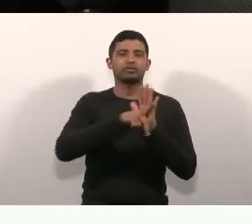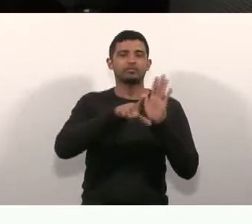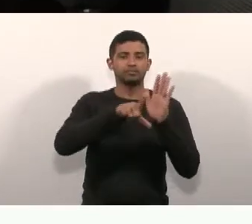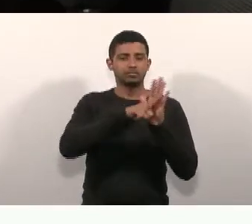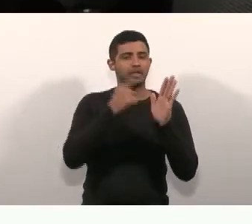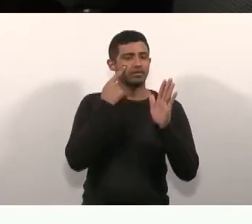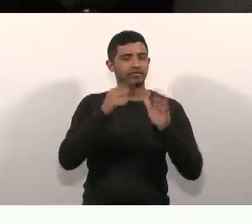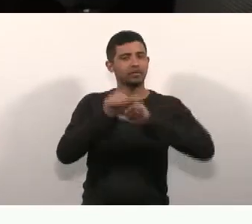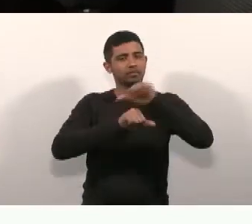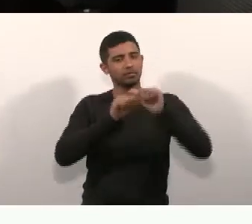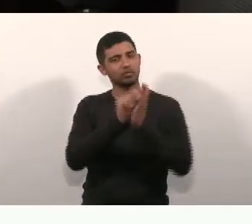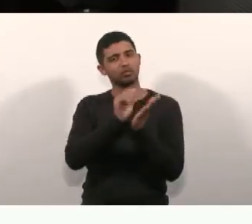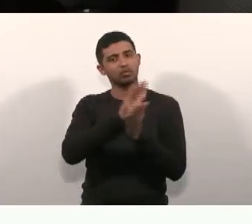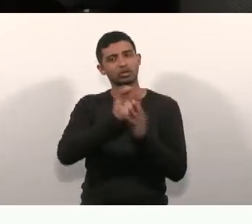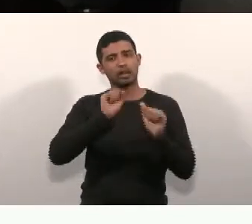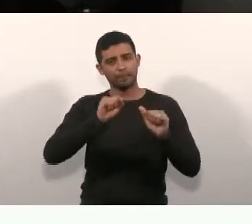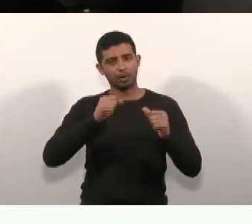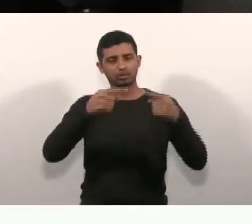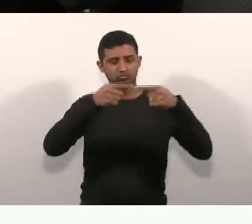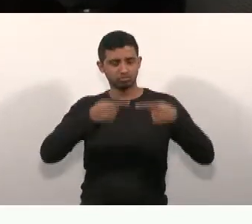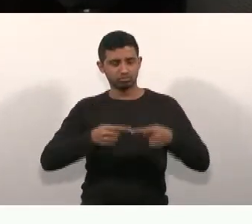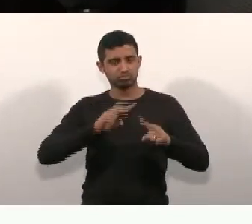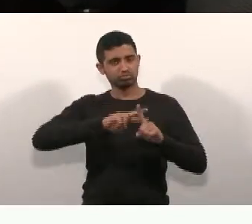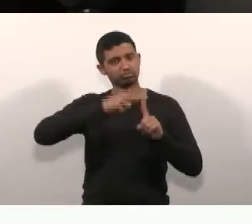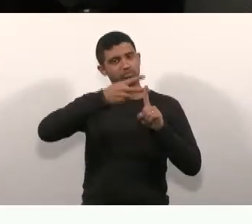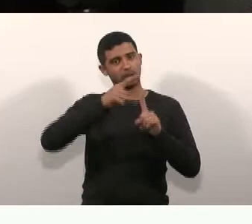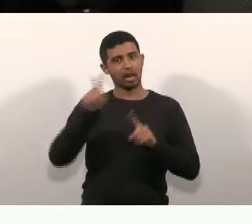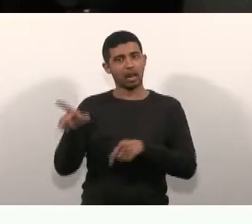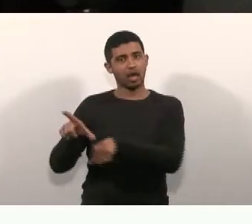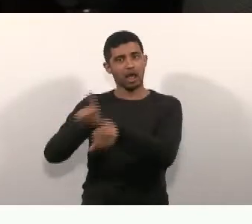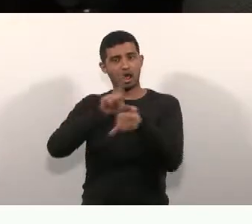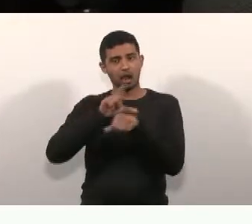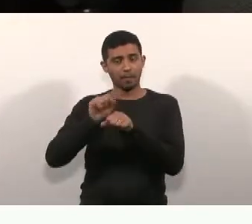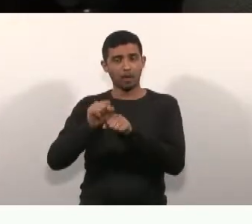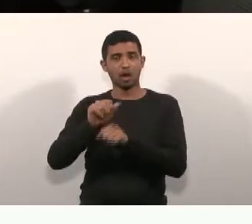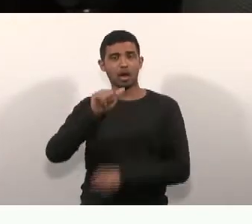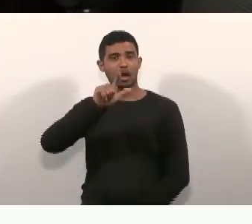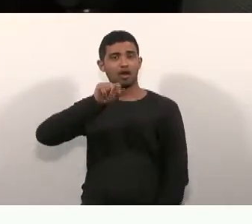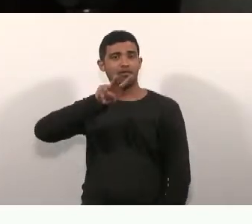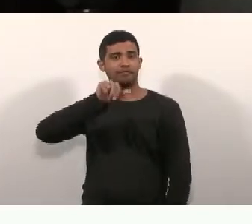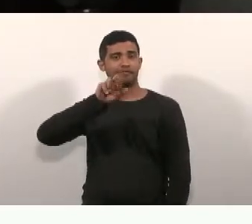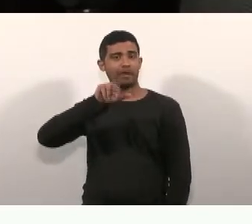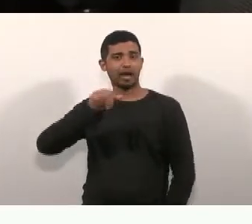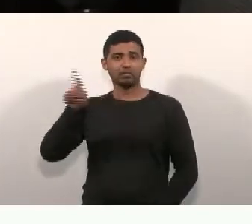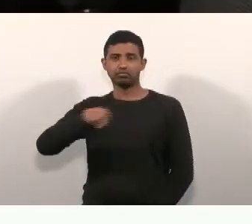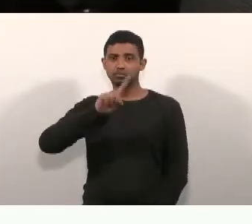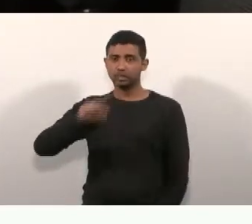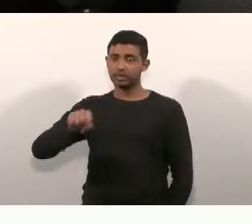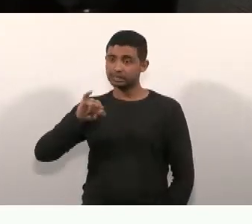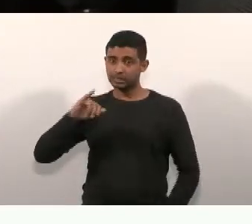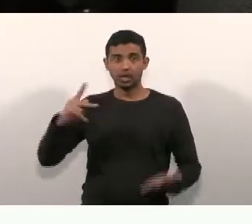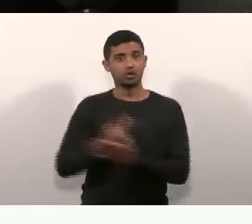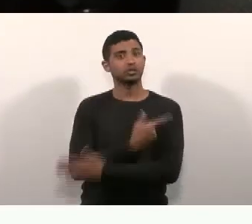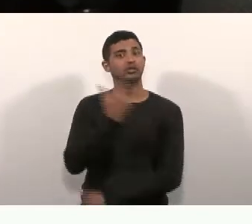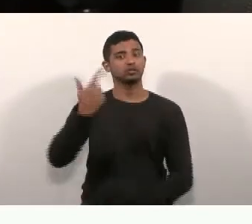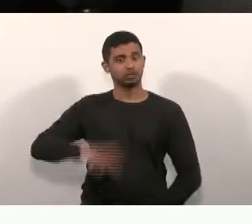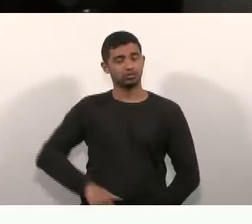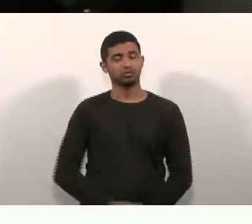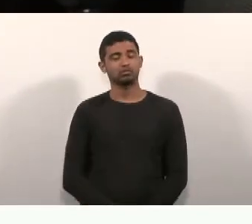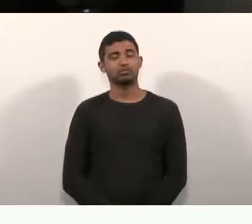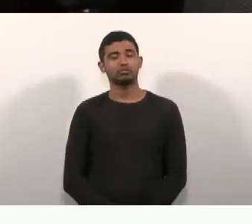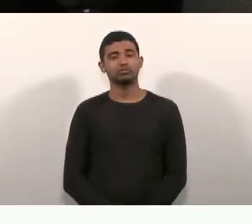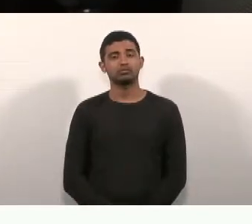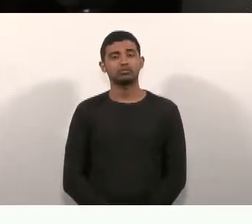artigo poderão ser aplicadas em dobro e o estabelecimento poderá ter seu alvará cancelado no caso de reincidência.